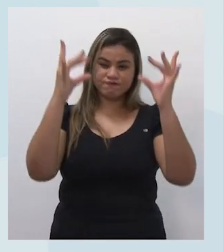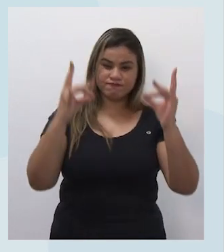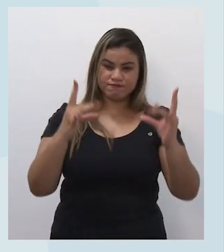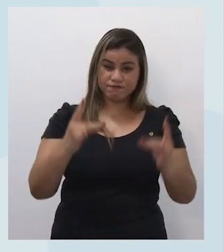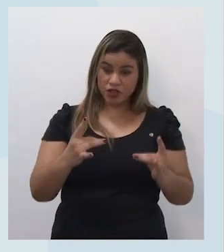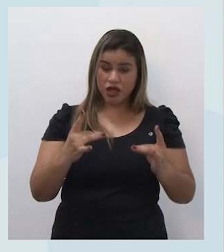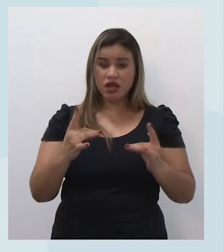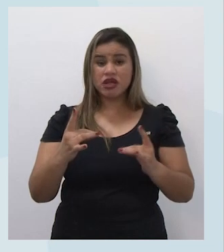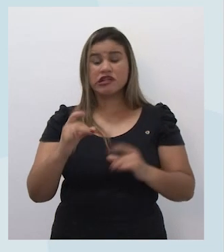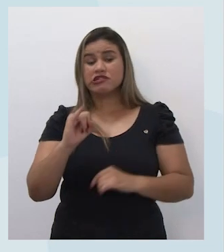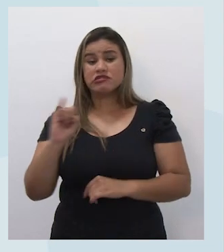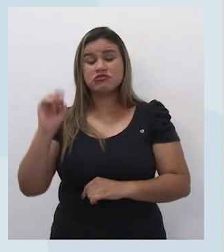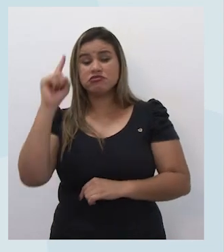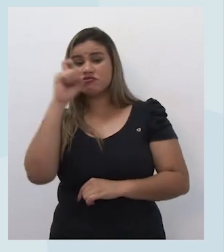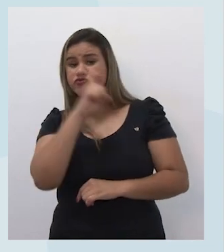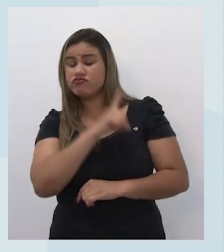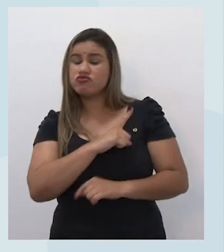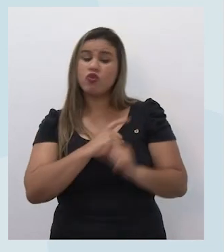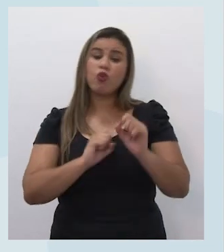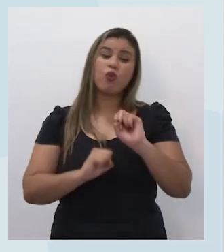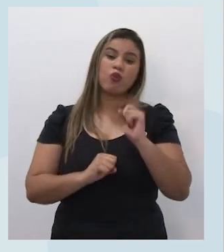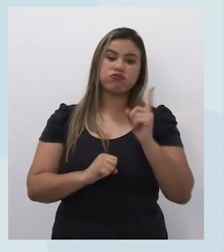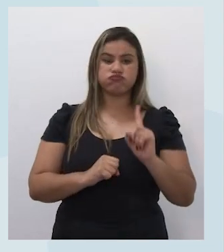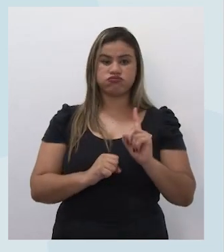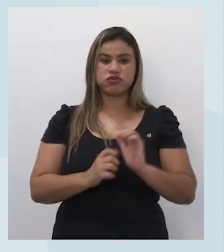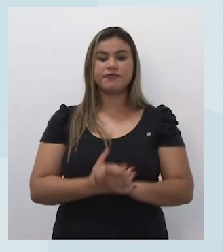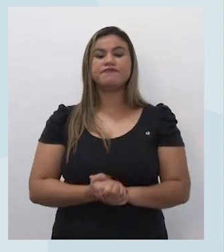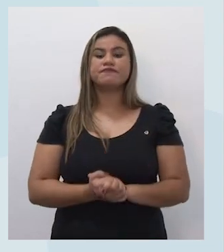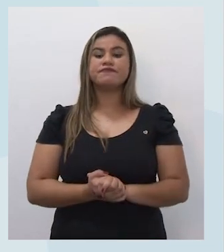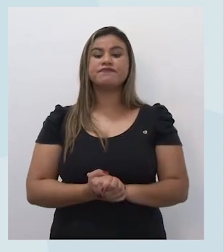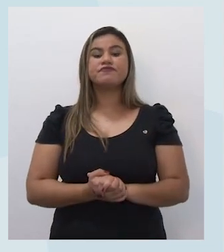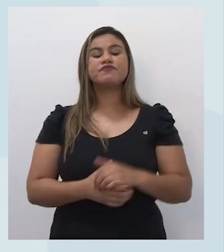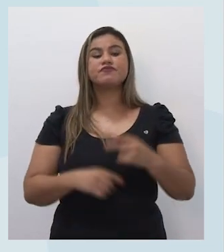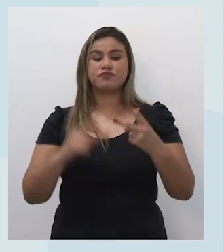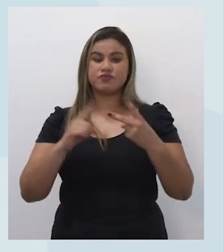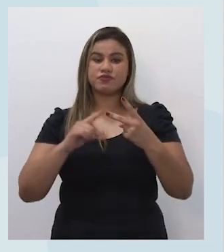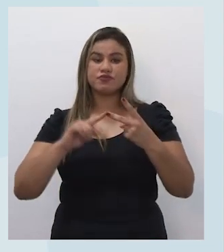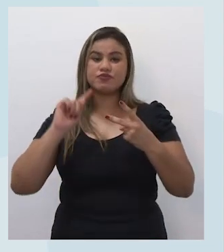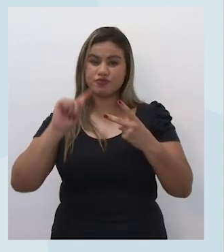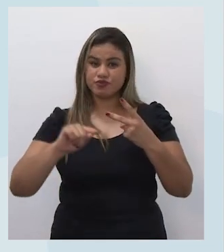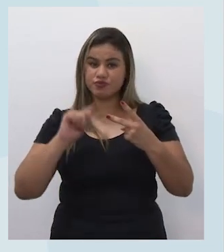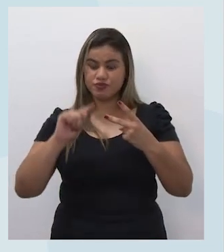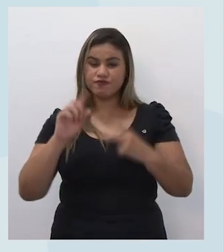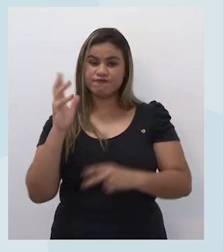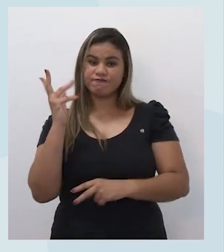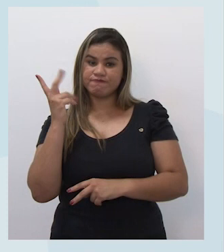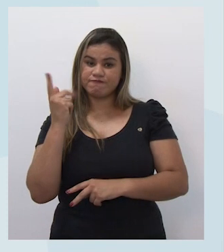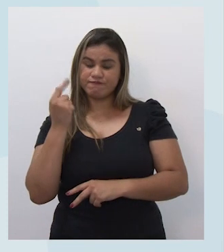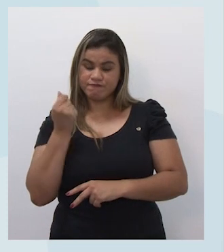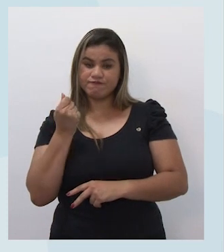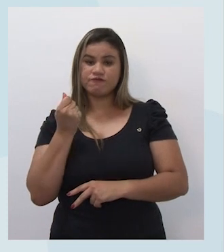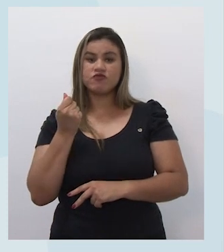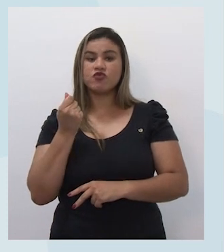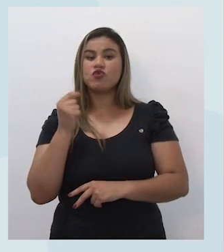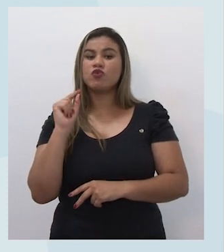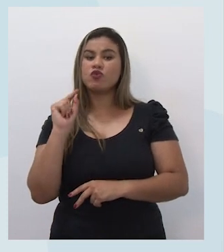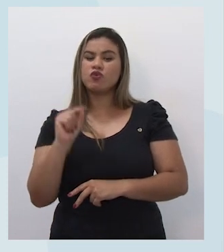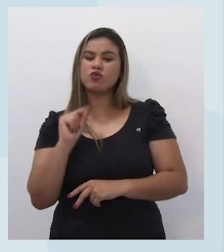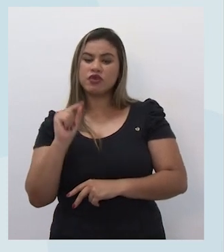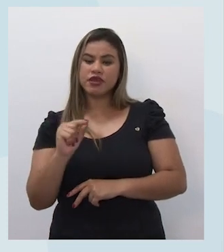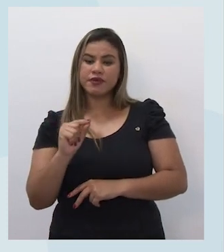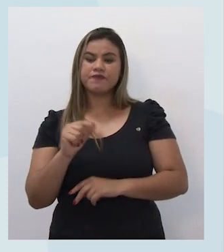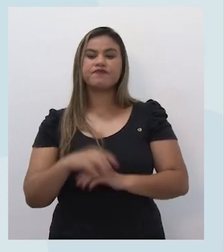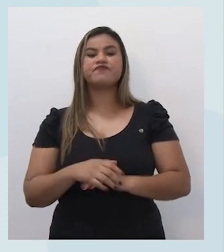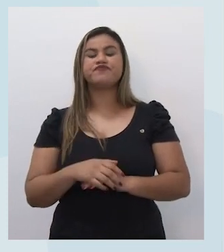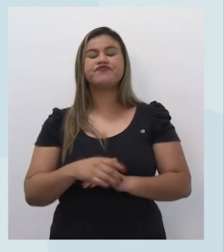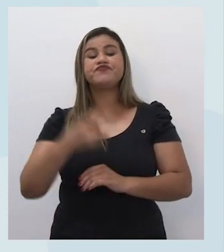como segunda competência que vai dar base para o desenvolvimento dos professores, a competência é compreender os significados dos processos